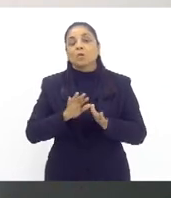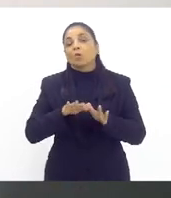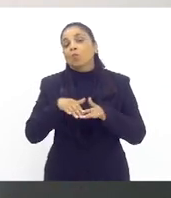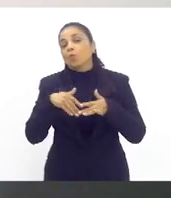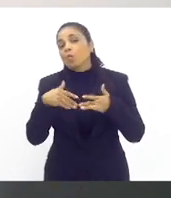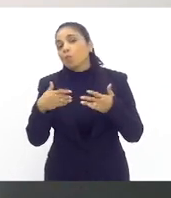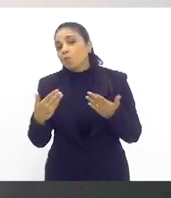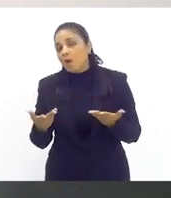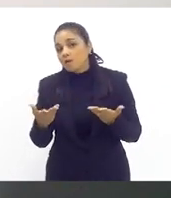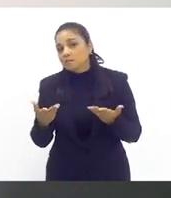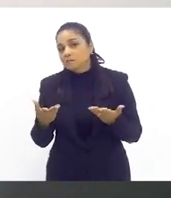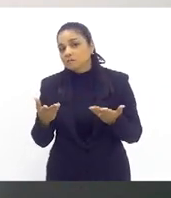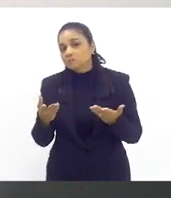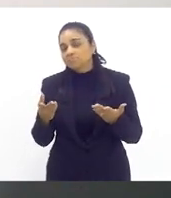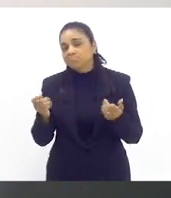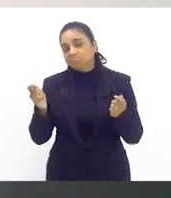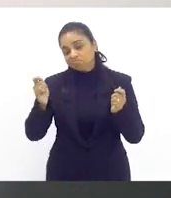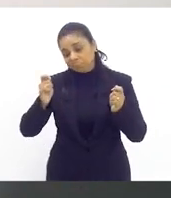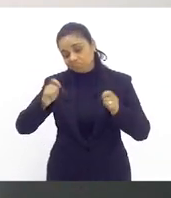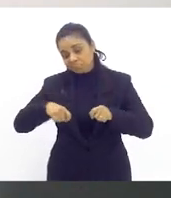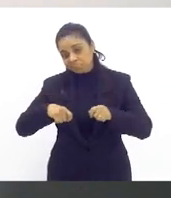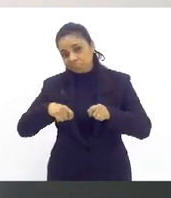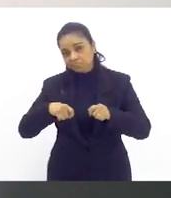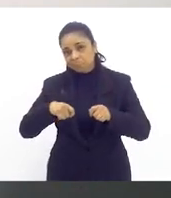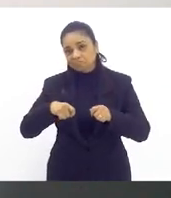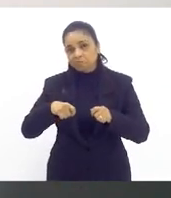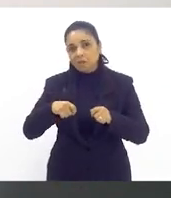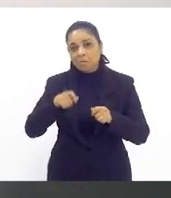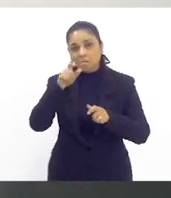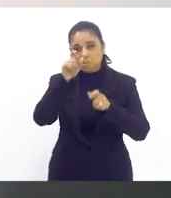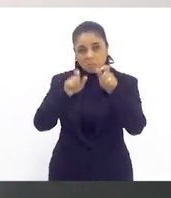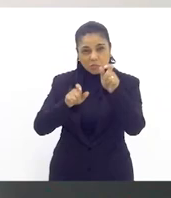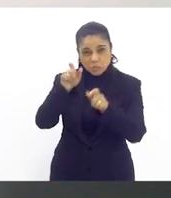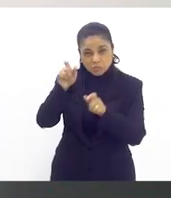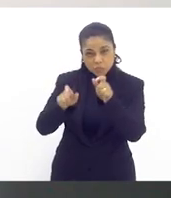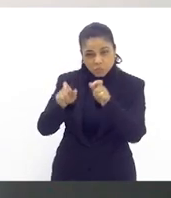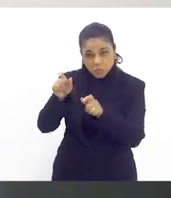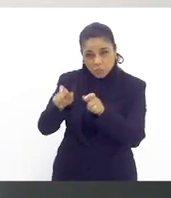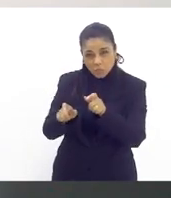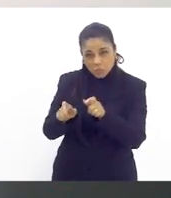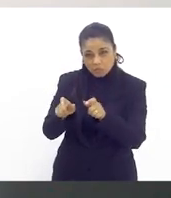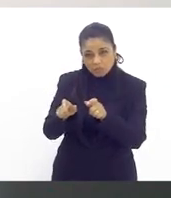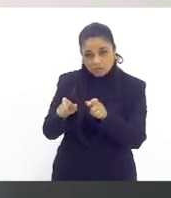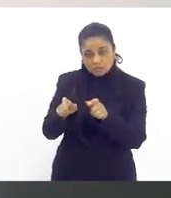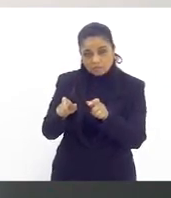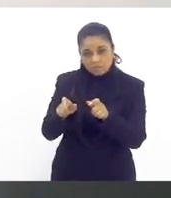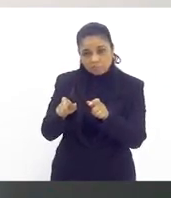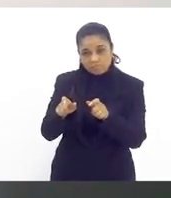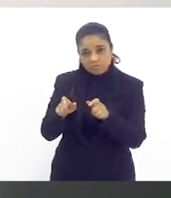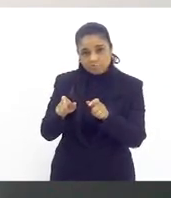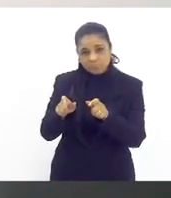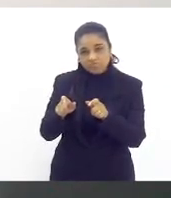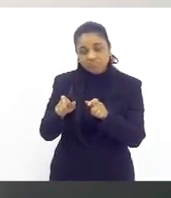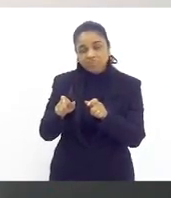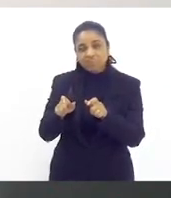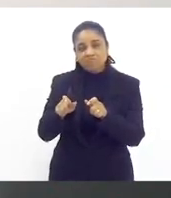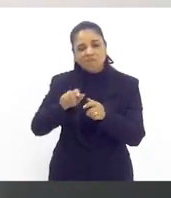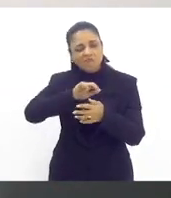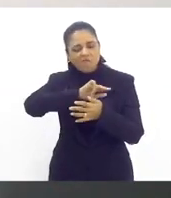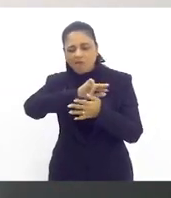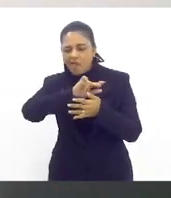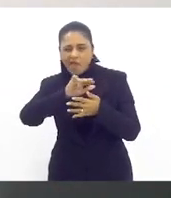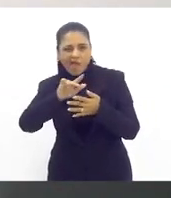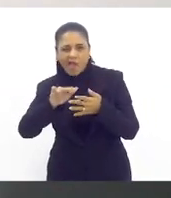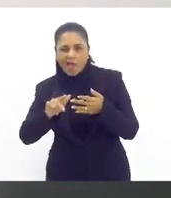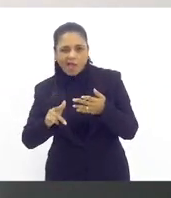são as possibilidades tem mais pessoas de várias questões inimagináveis se vocês quiserem ampliar